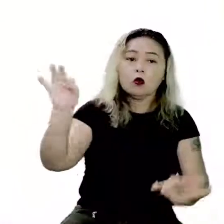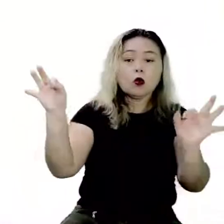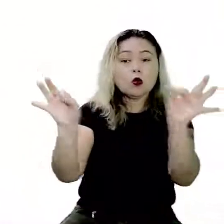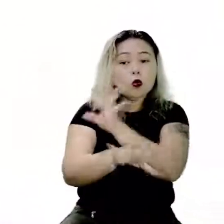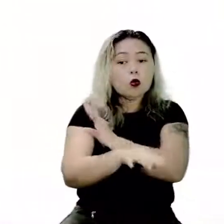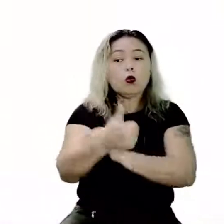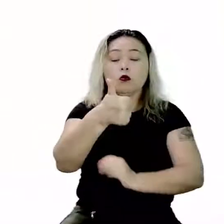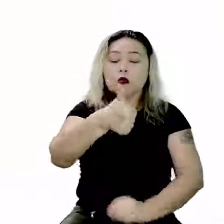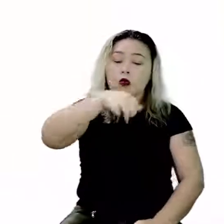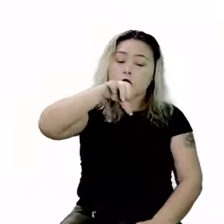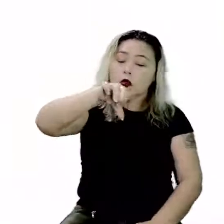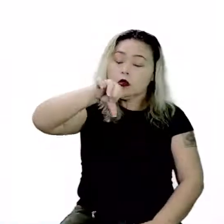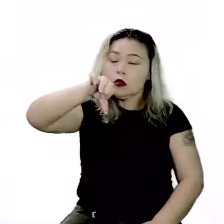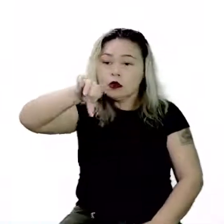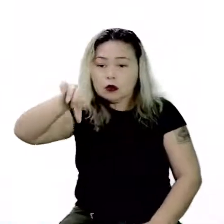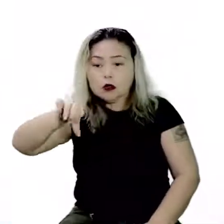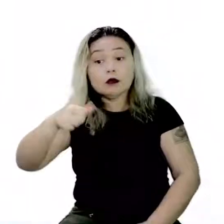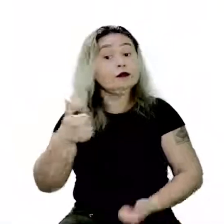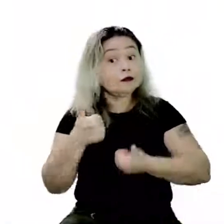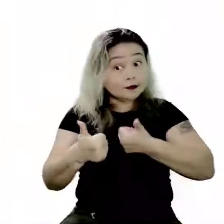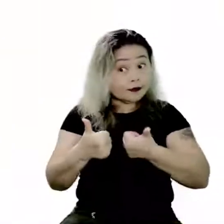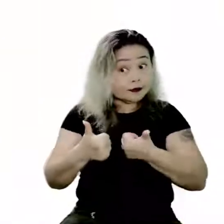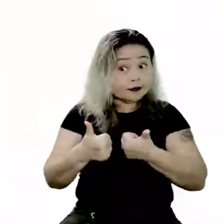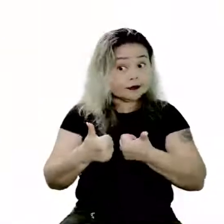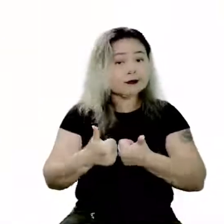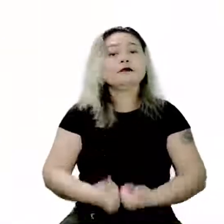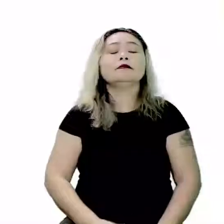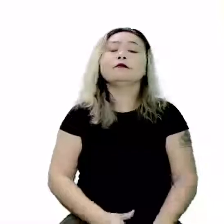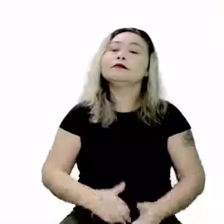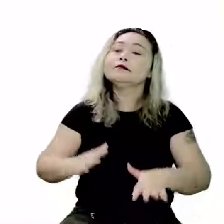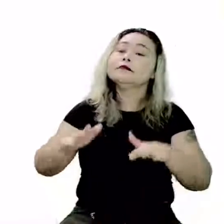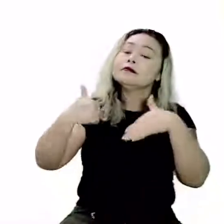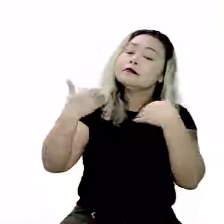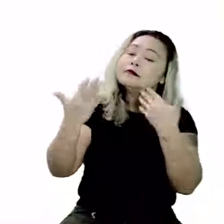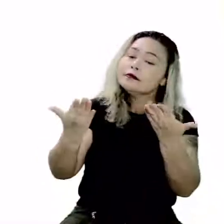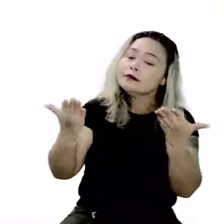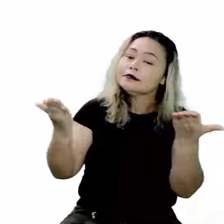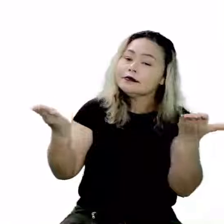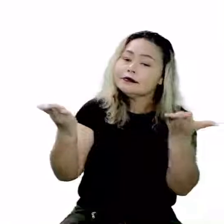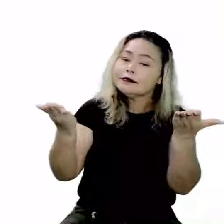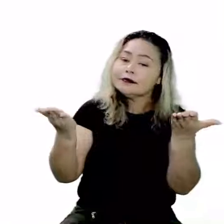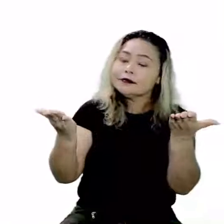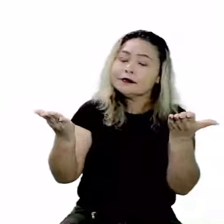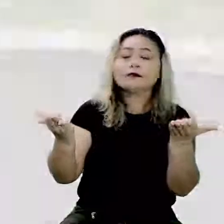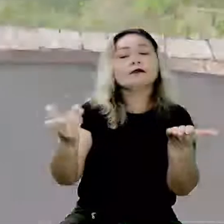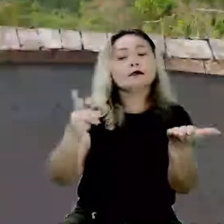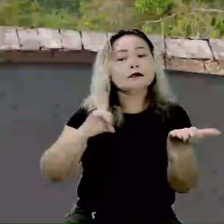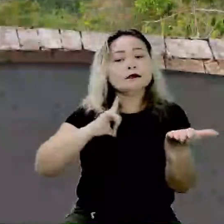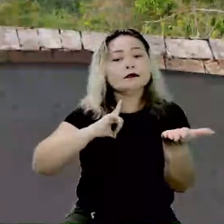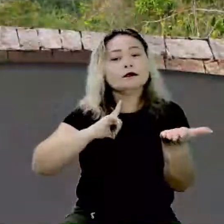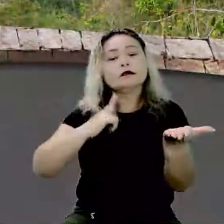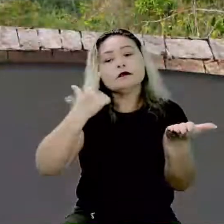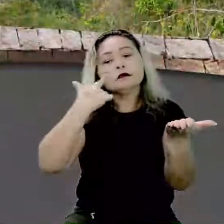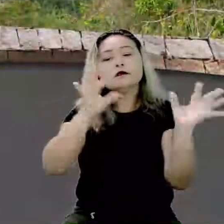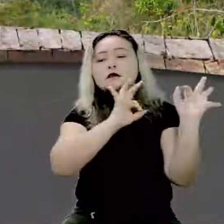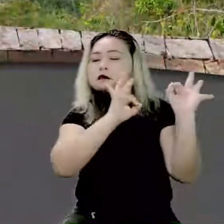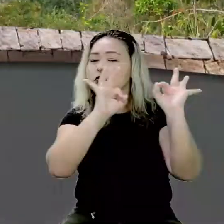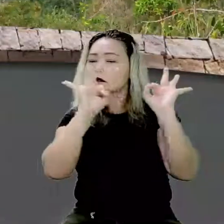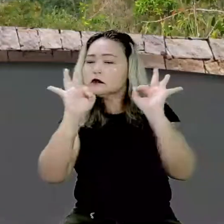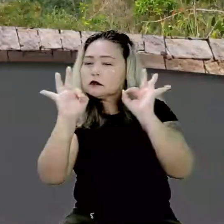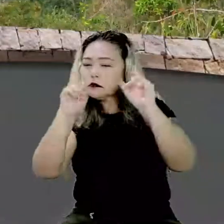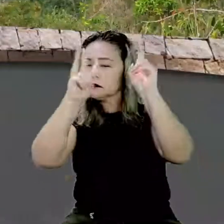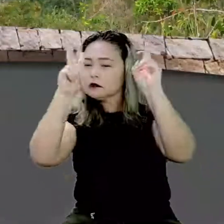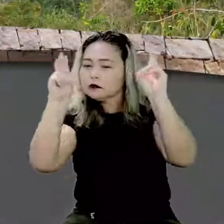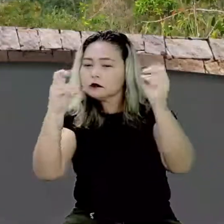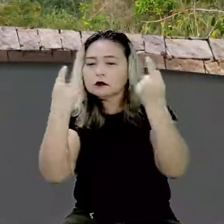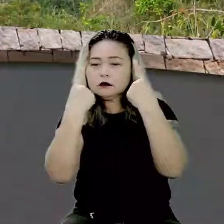1999. Beleza? Galera, era o que tínhamos para o momento. Vimos aí alguns assuntos interessantes